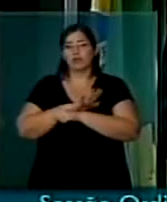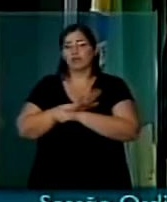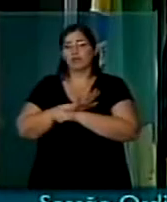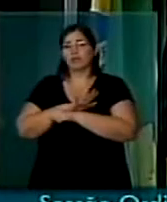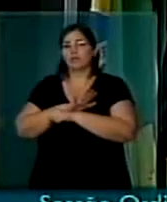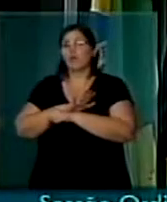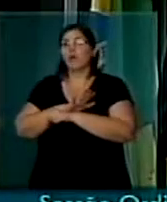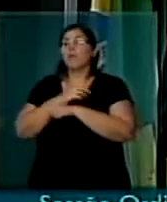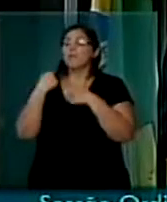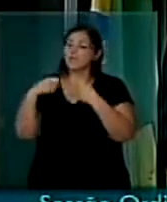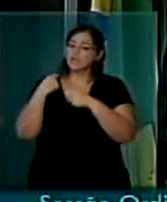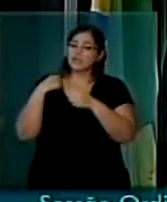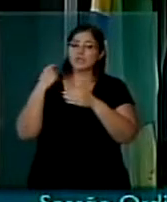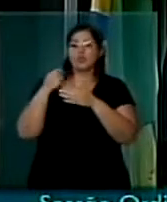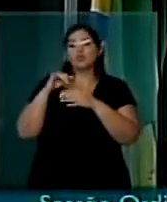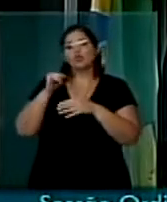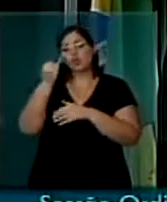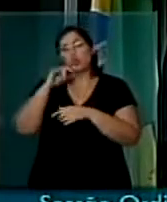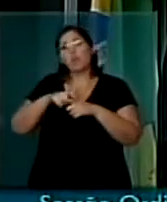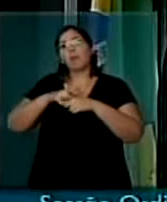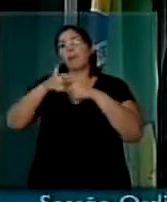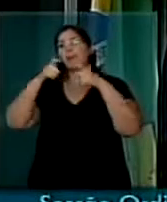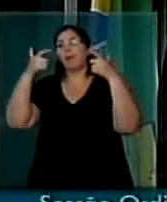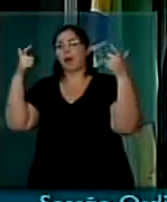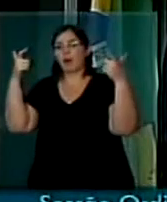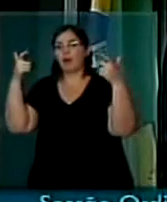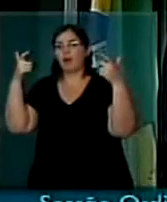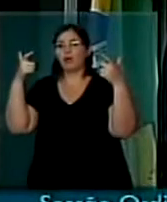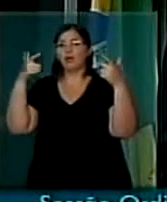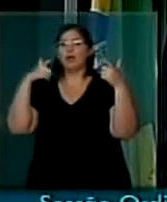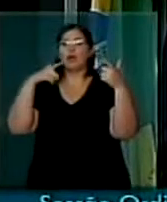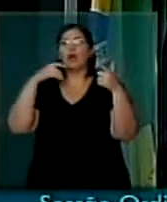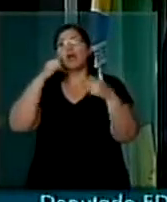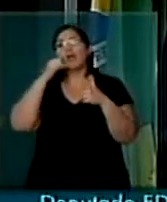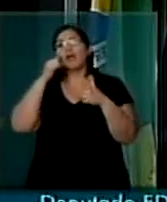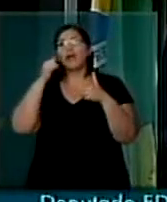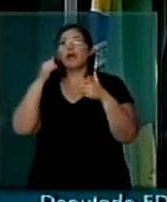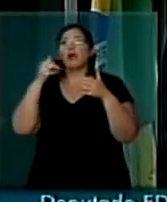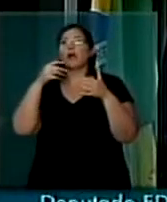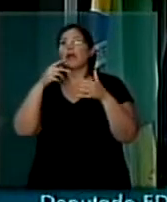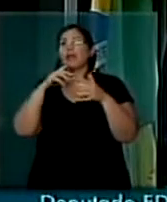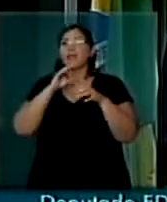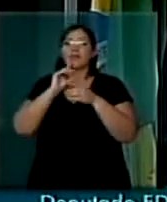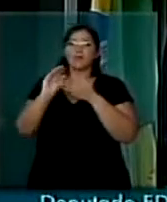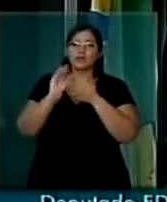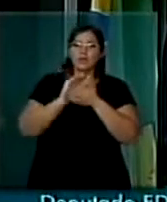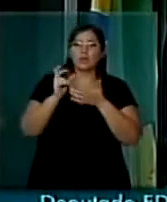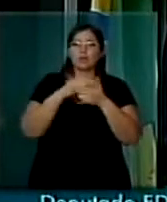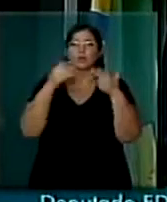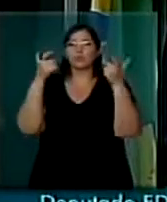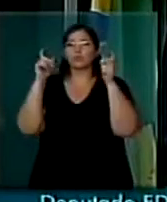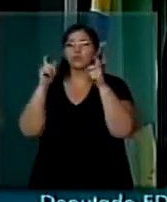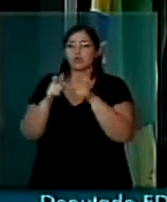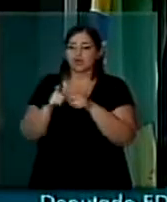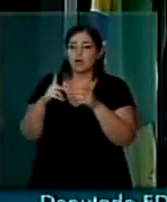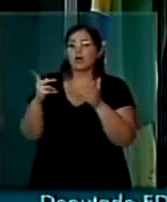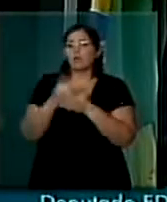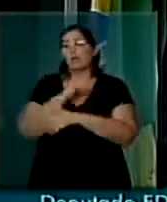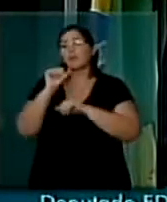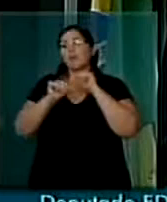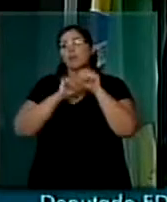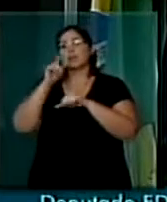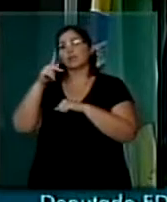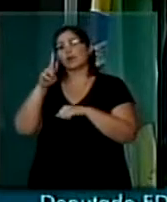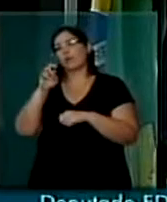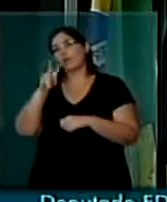compensadas por juros mais elevados, desestimulando investimentos. Assim, a mudança previdenciária e